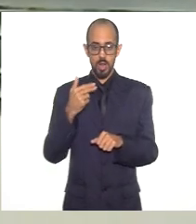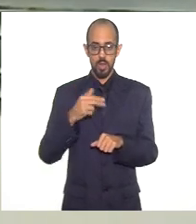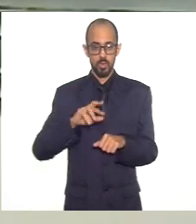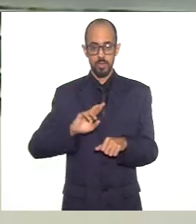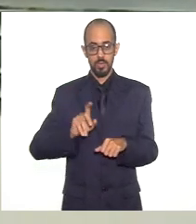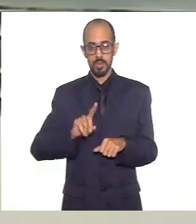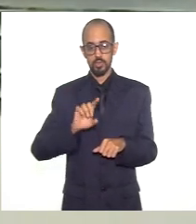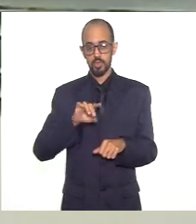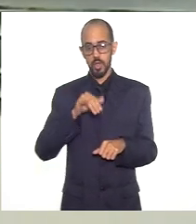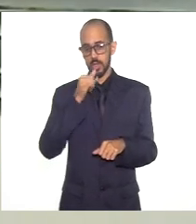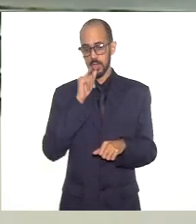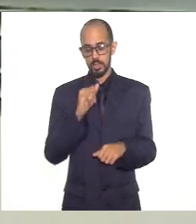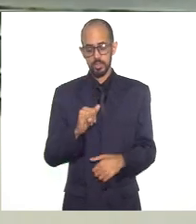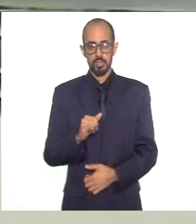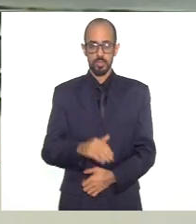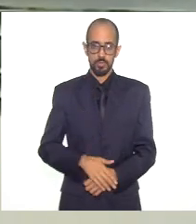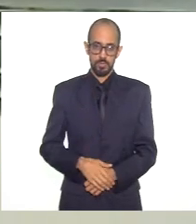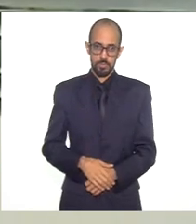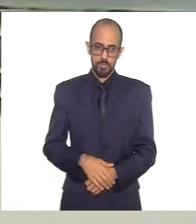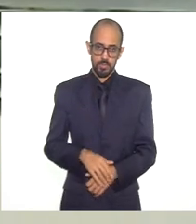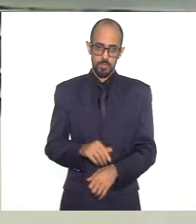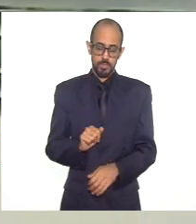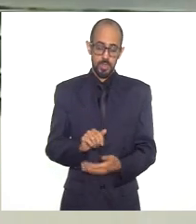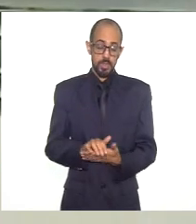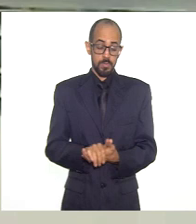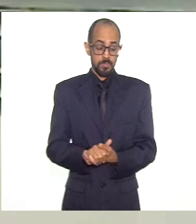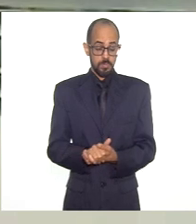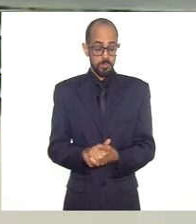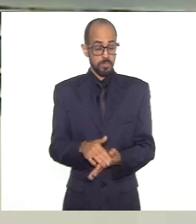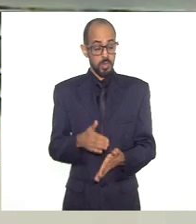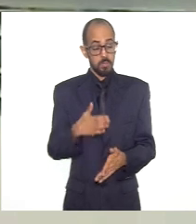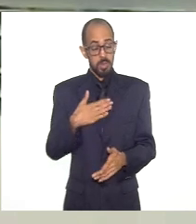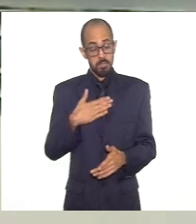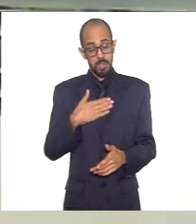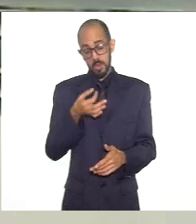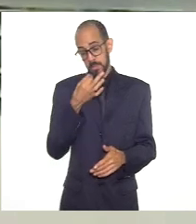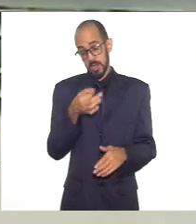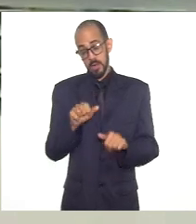energia elétrica. Então, eu acho que foi uma audiência pública